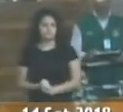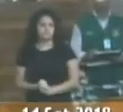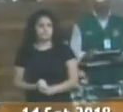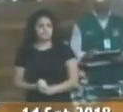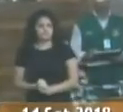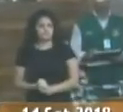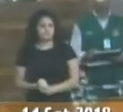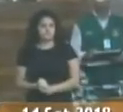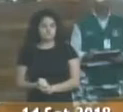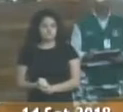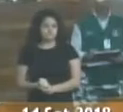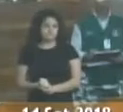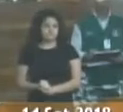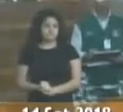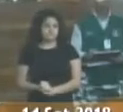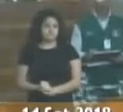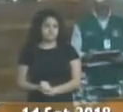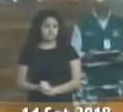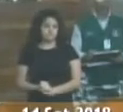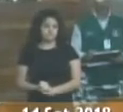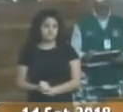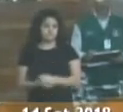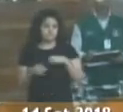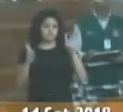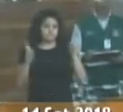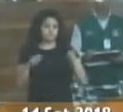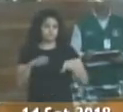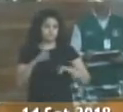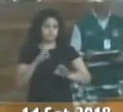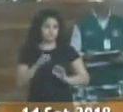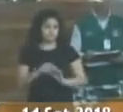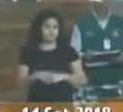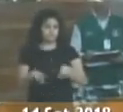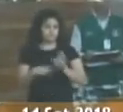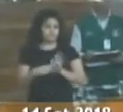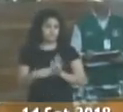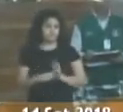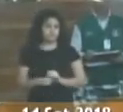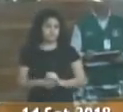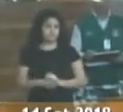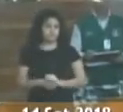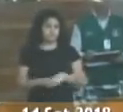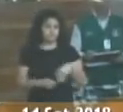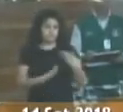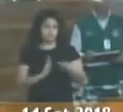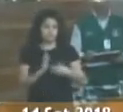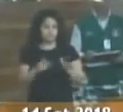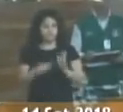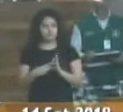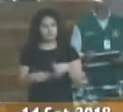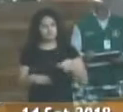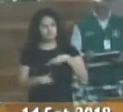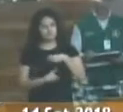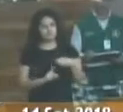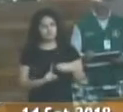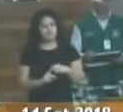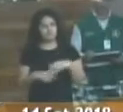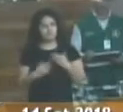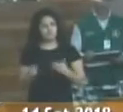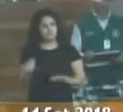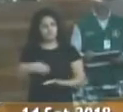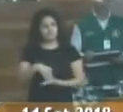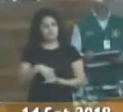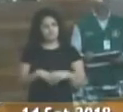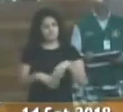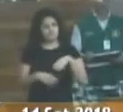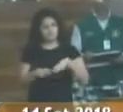Quero pontuar aqui também sobre os projetos, né? Todos os projetos sociais, quando chegam